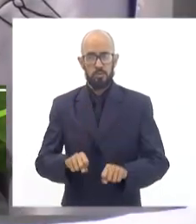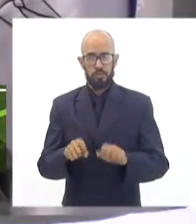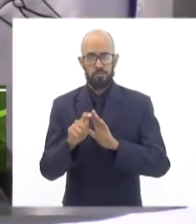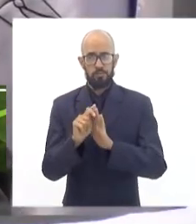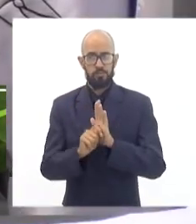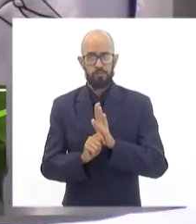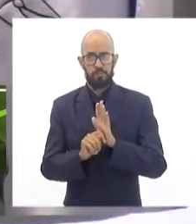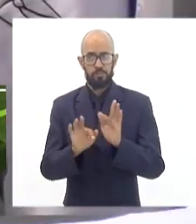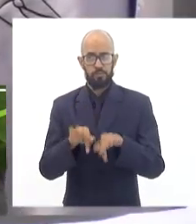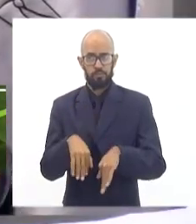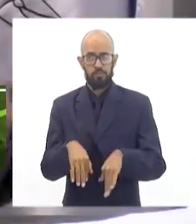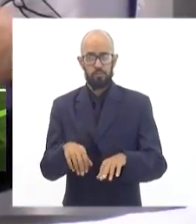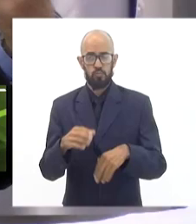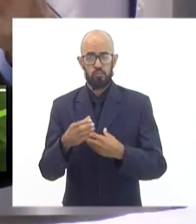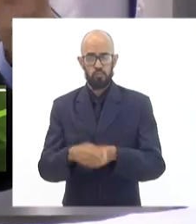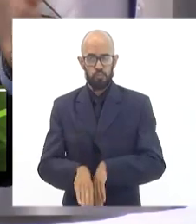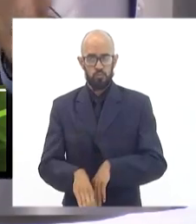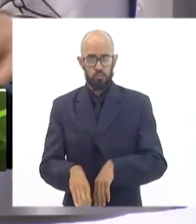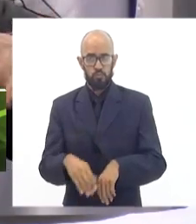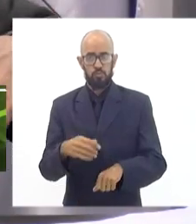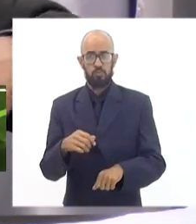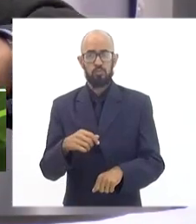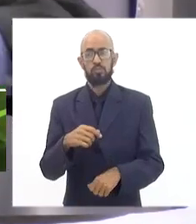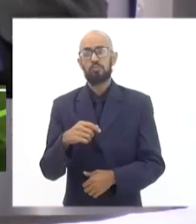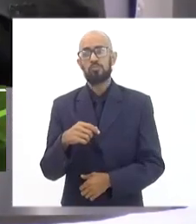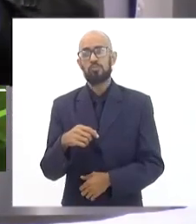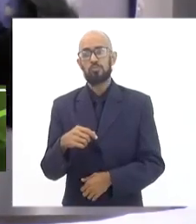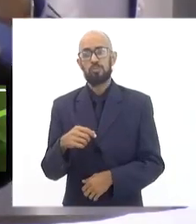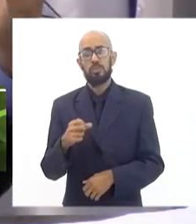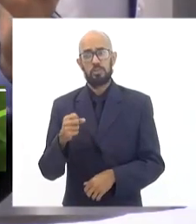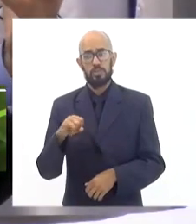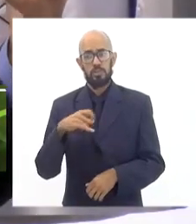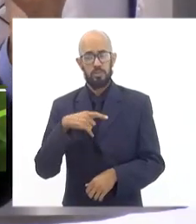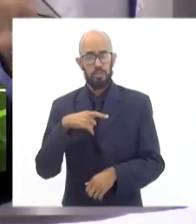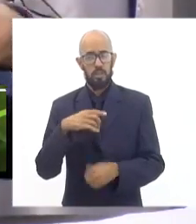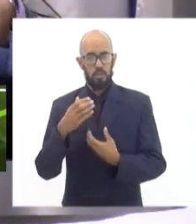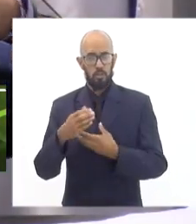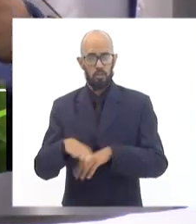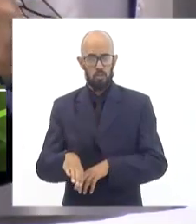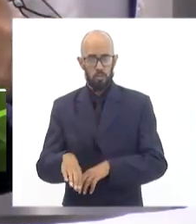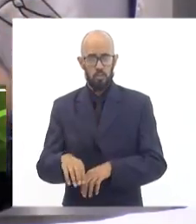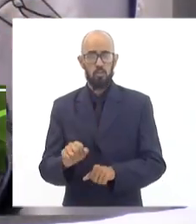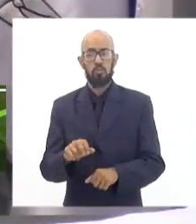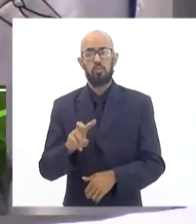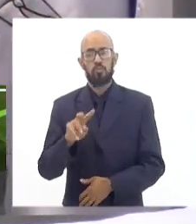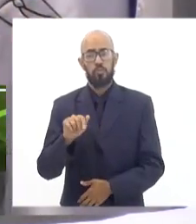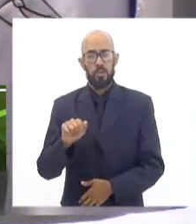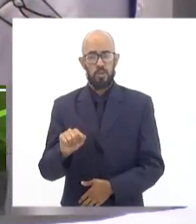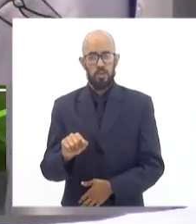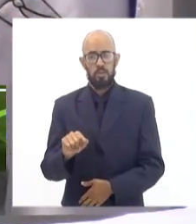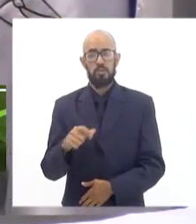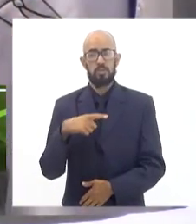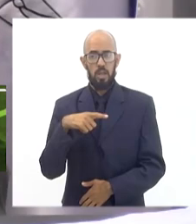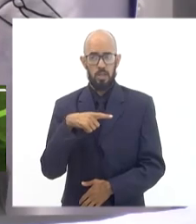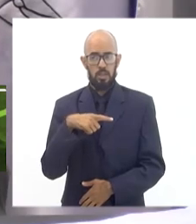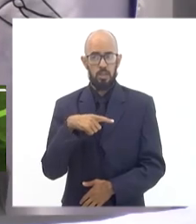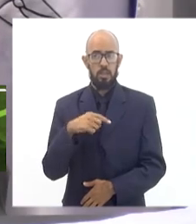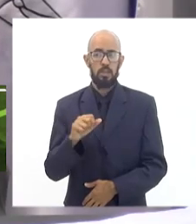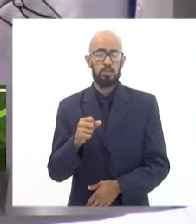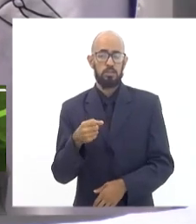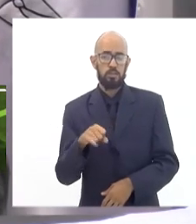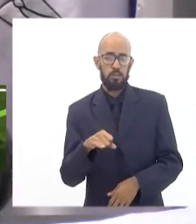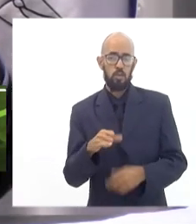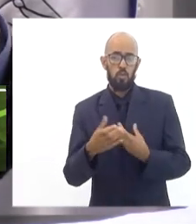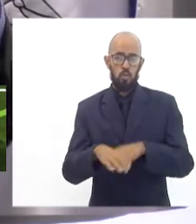o concurso público tendo vaga e vaga tem a vontade a vaga tem a vontade se o